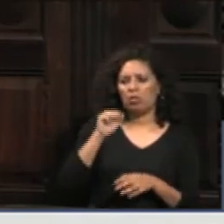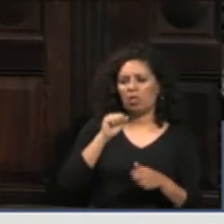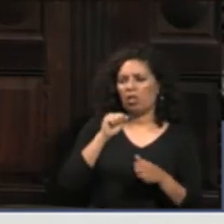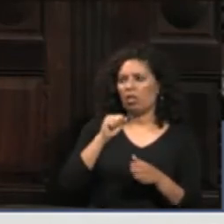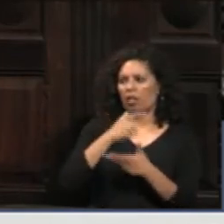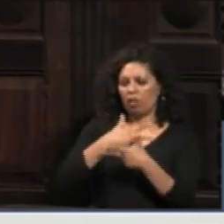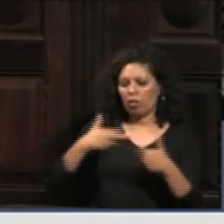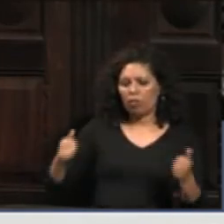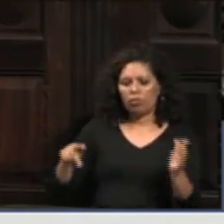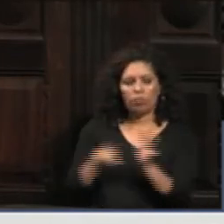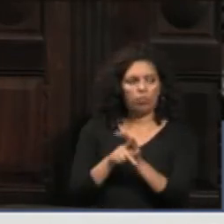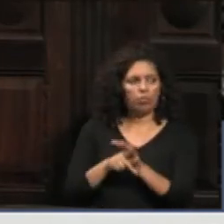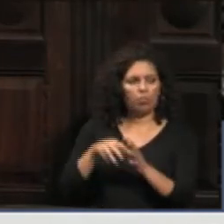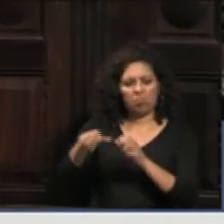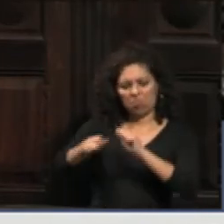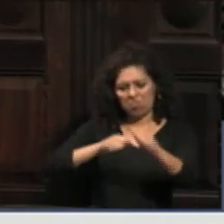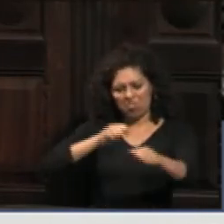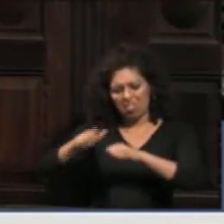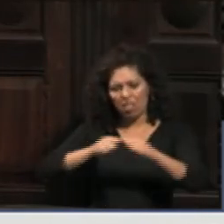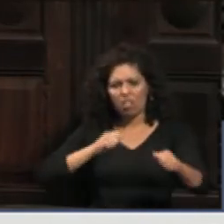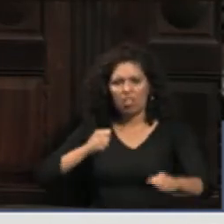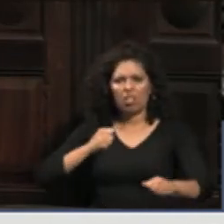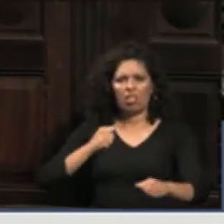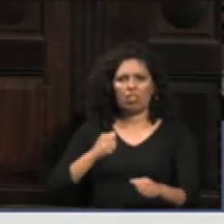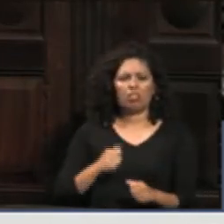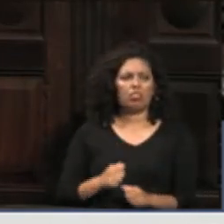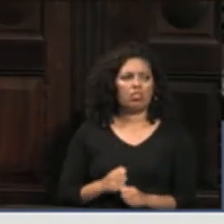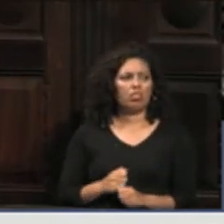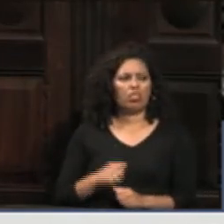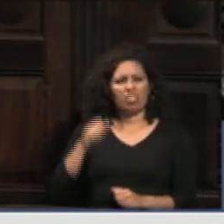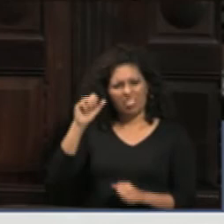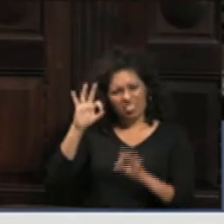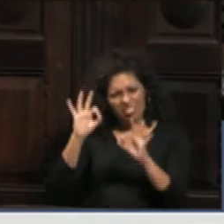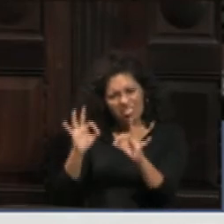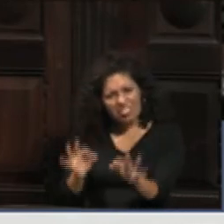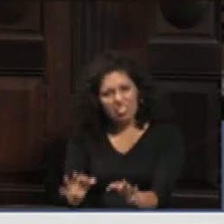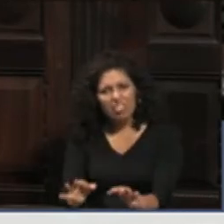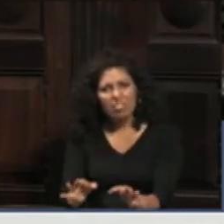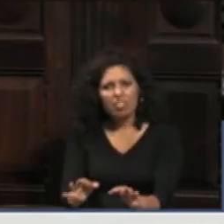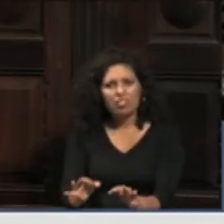queimaram. Será que é isto que a gente está querendo?